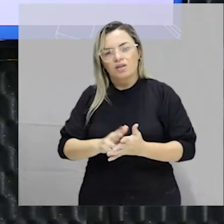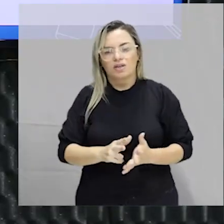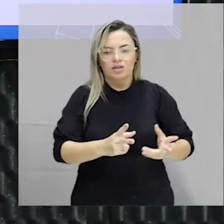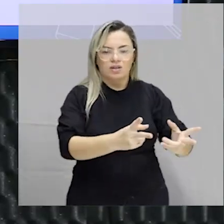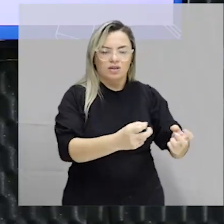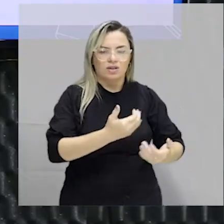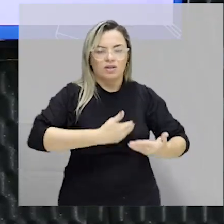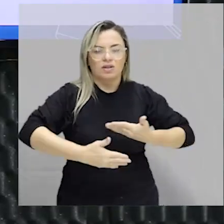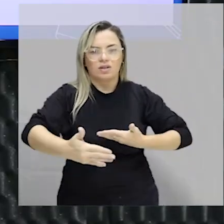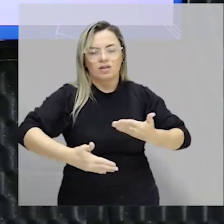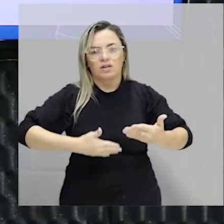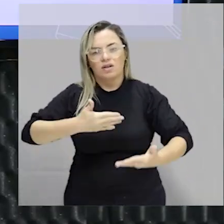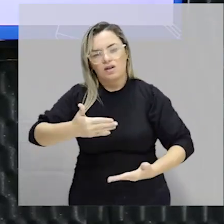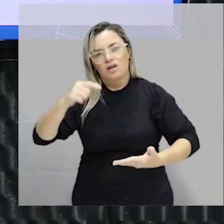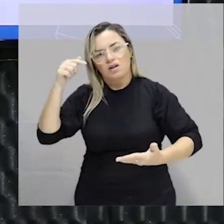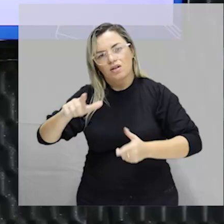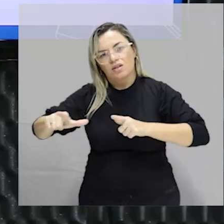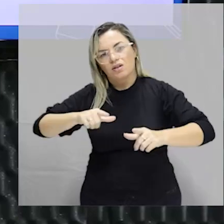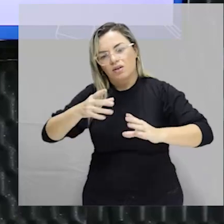de trabalho no capitalismo.